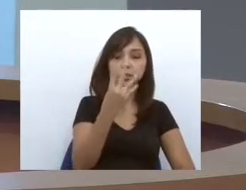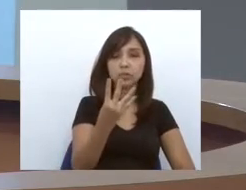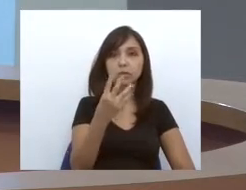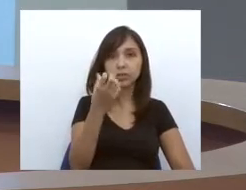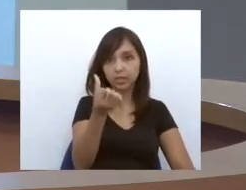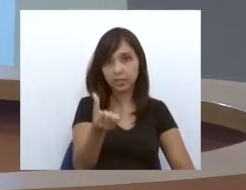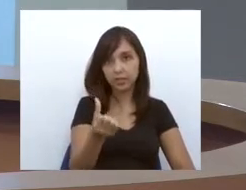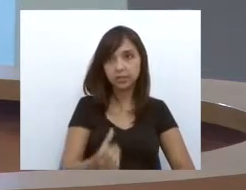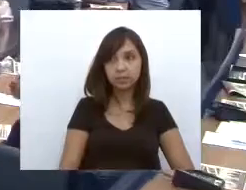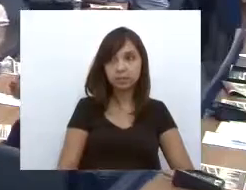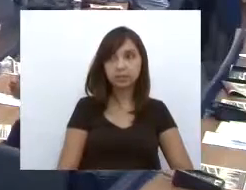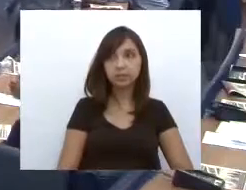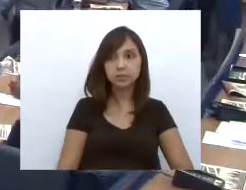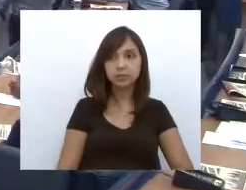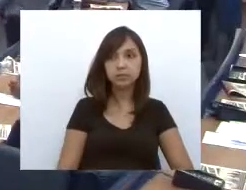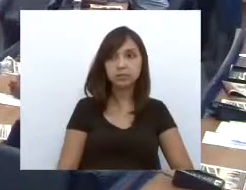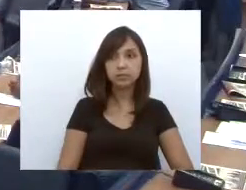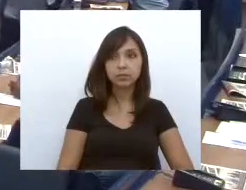146.